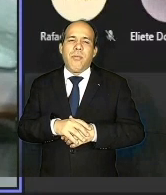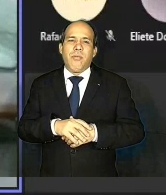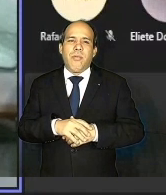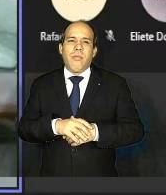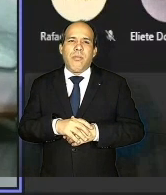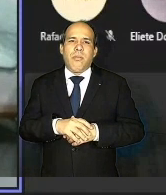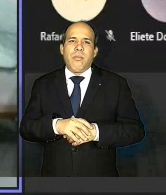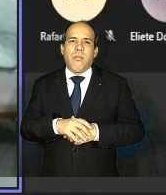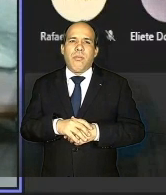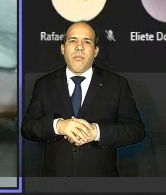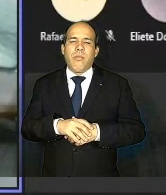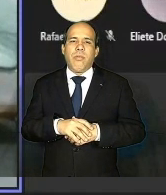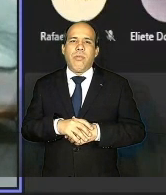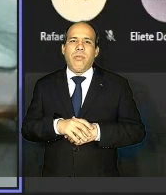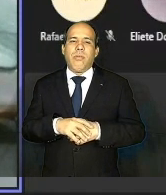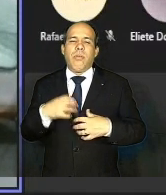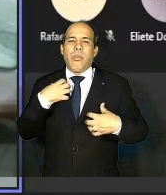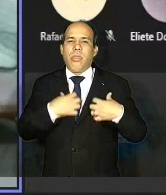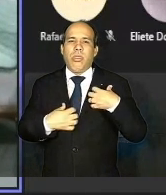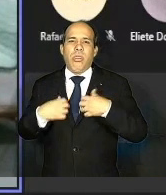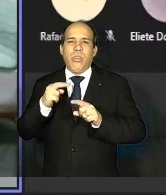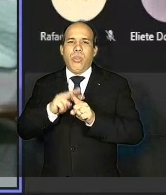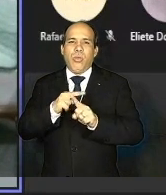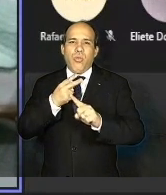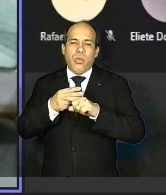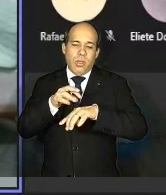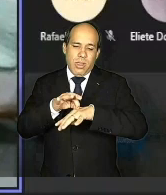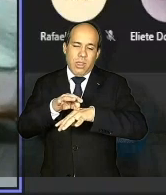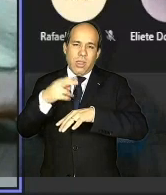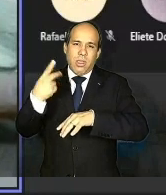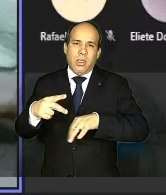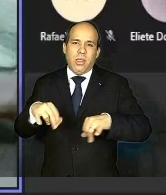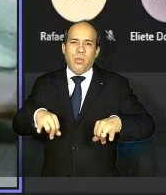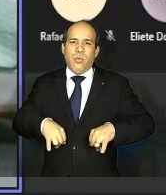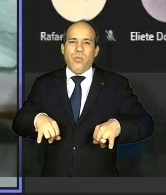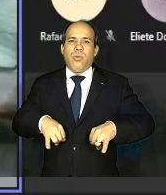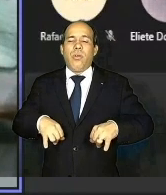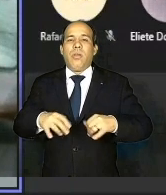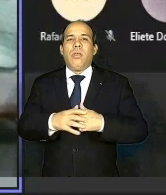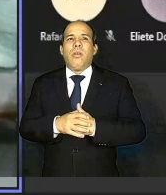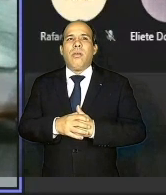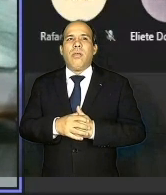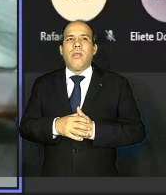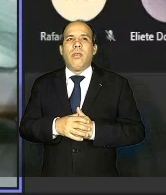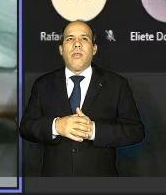ela merece, assim... Né? Sim. Teve o ricochete. Ela sofreu na pele.